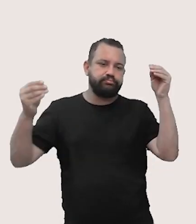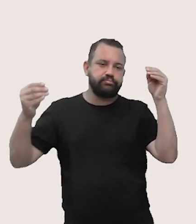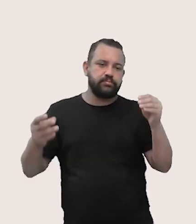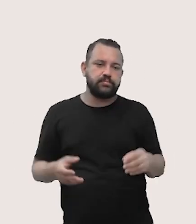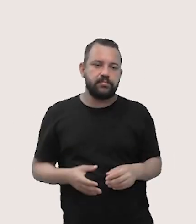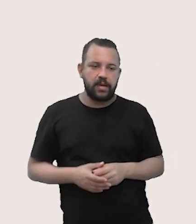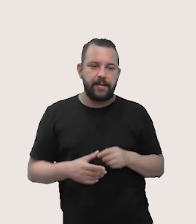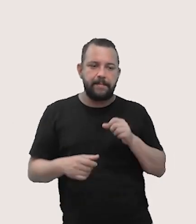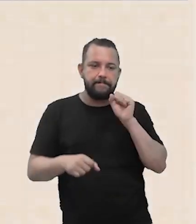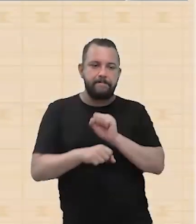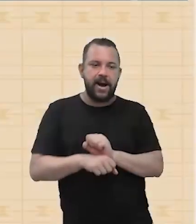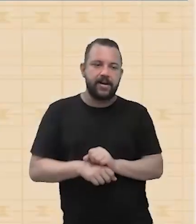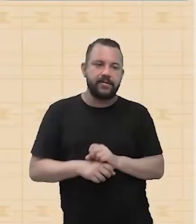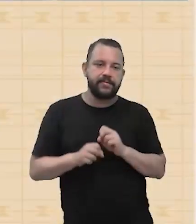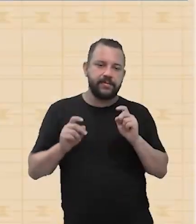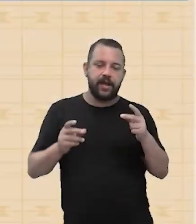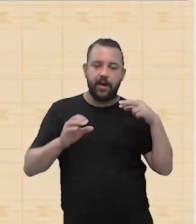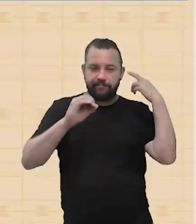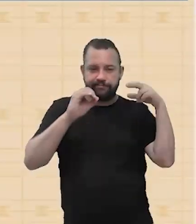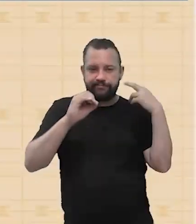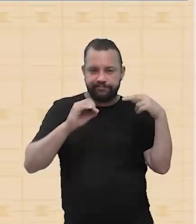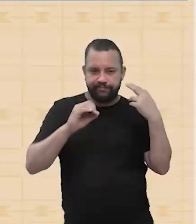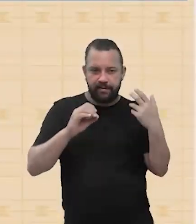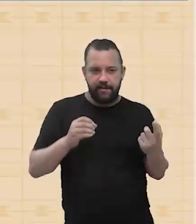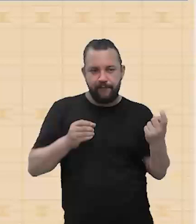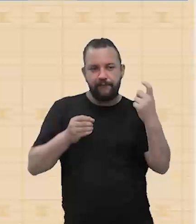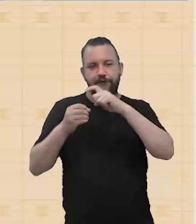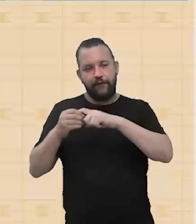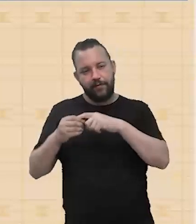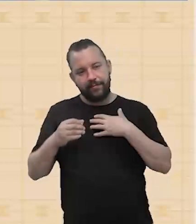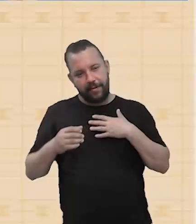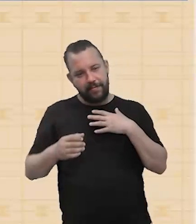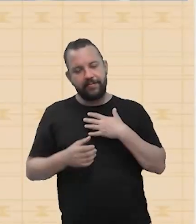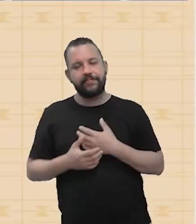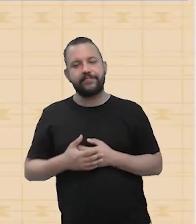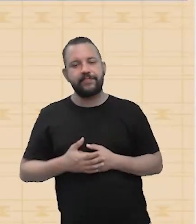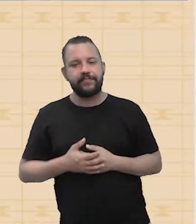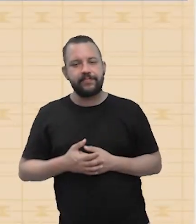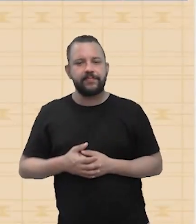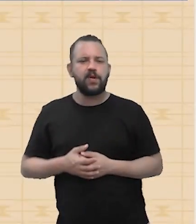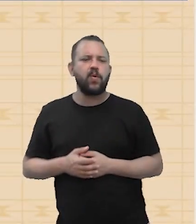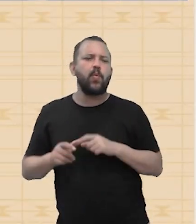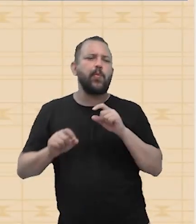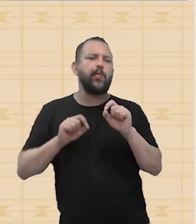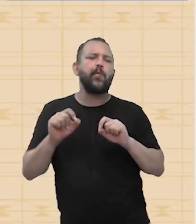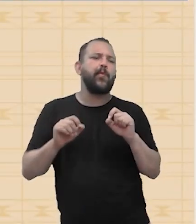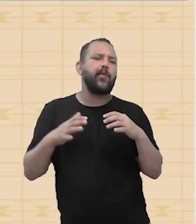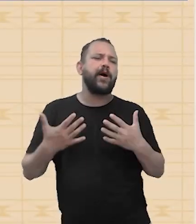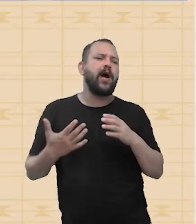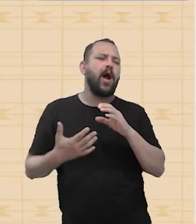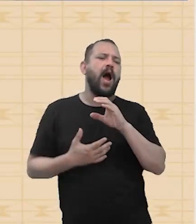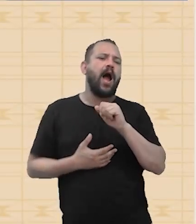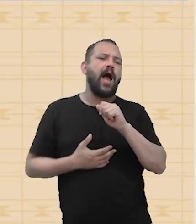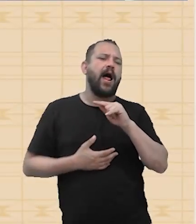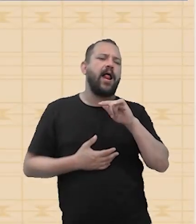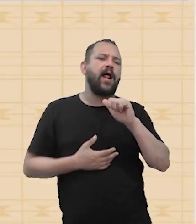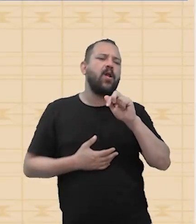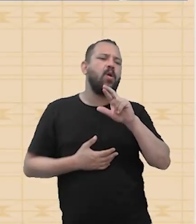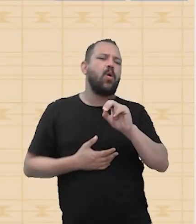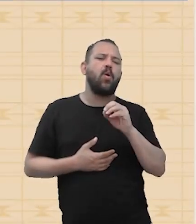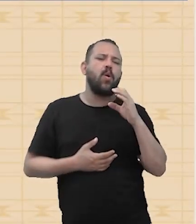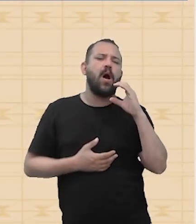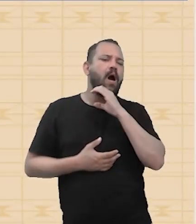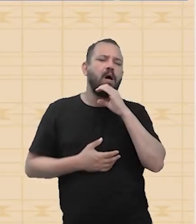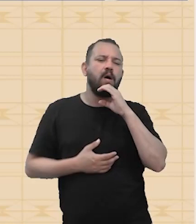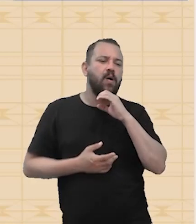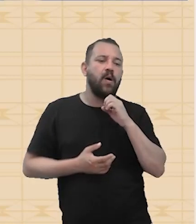cessar. Robertão, joga para mim, Robertão! E aí, galerinha, o que vem a ser então esse calor? A energia que foi